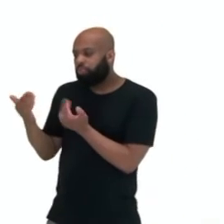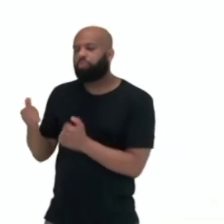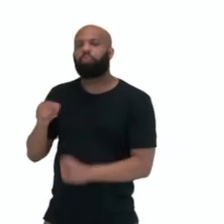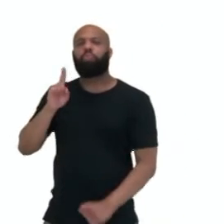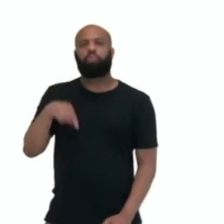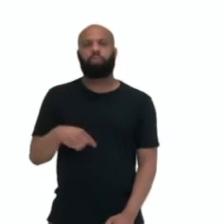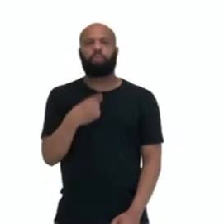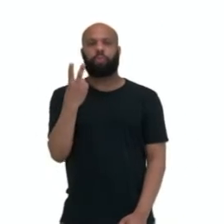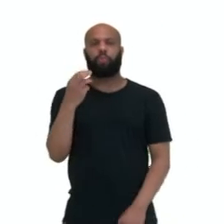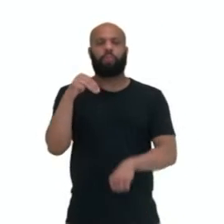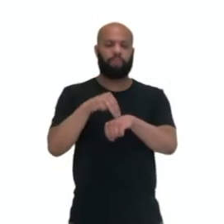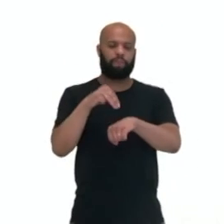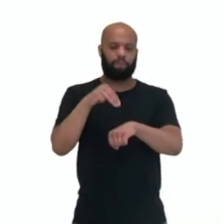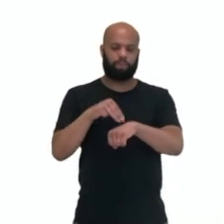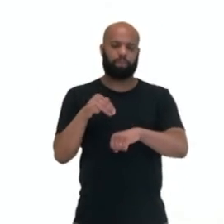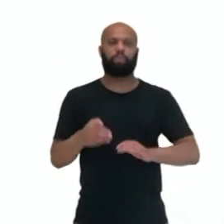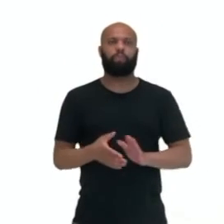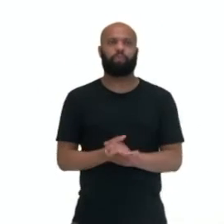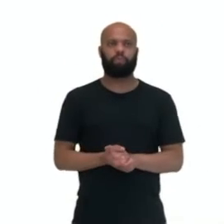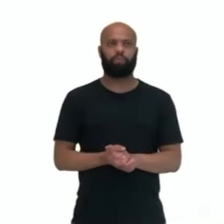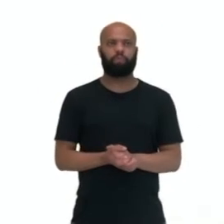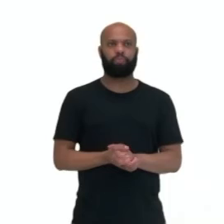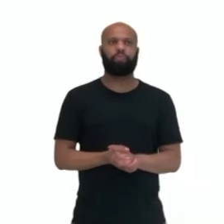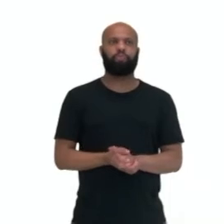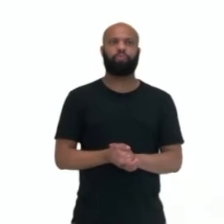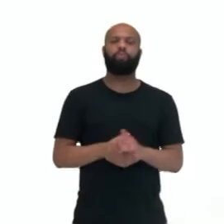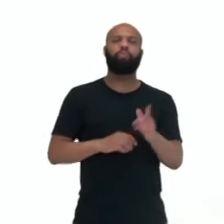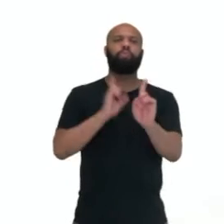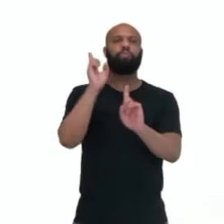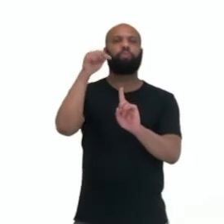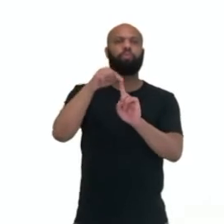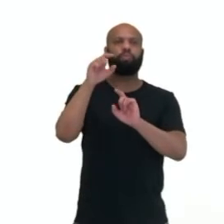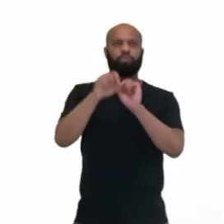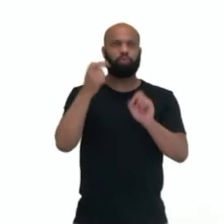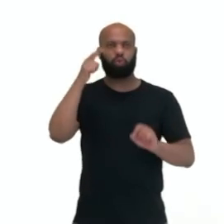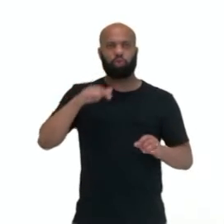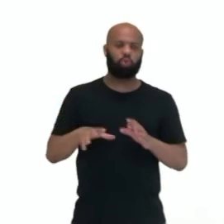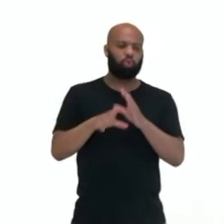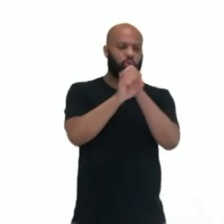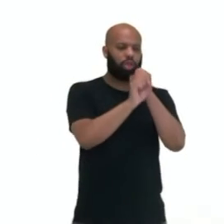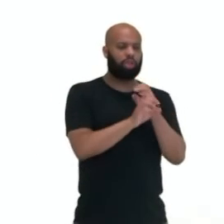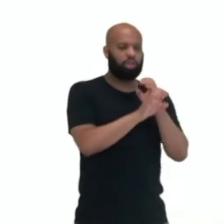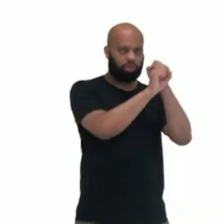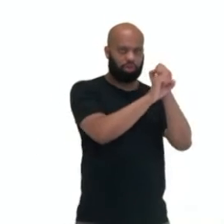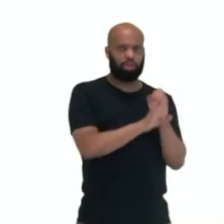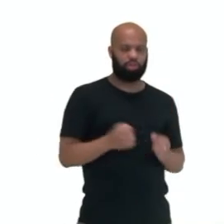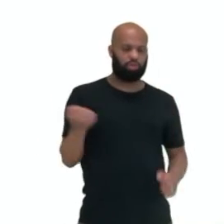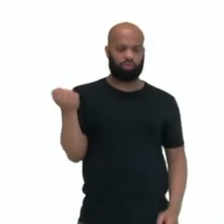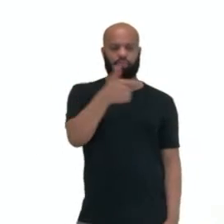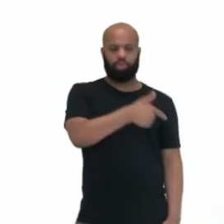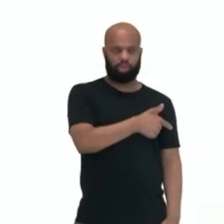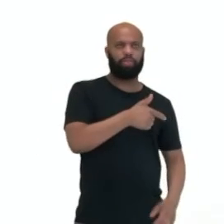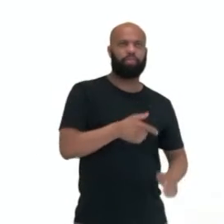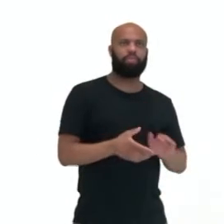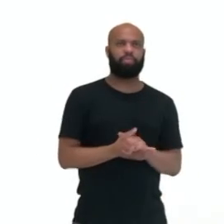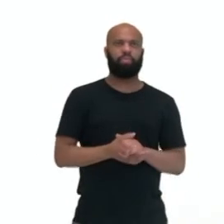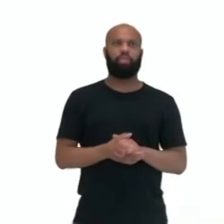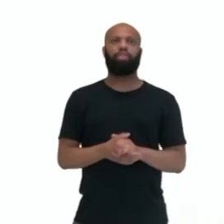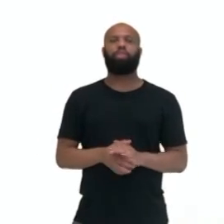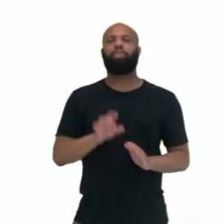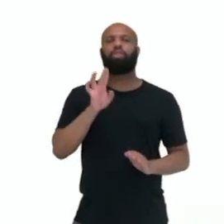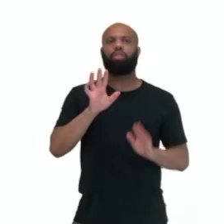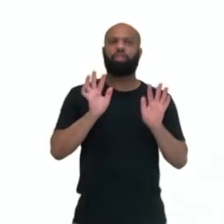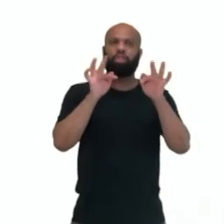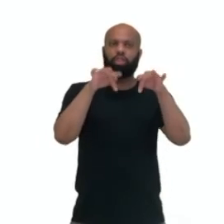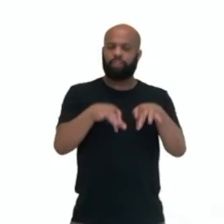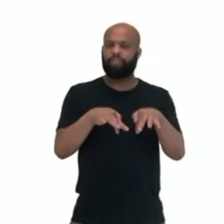novos, é um round de 2 minutos. O objetivo é somar mais pontos que o seu adversário. Só é encerrada